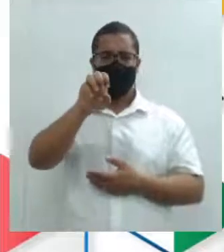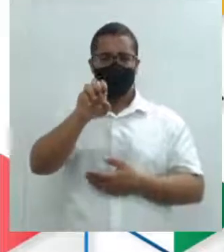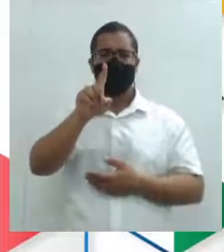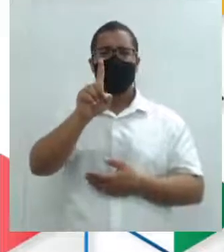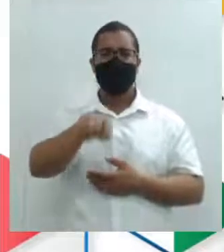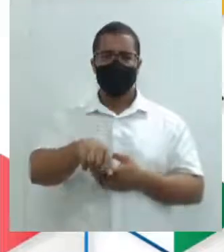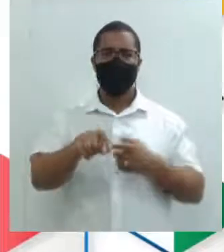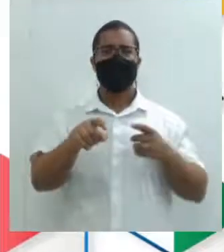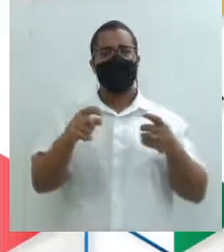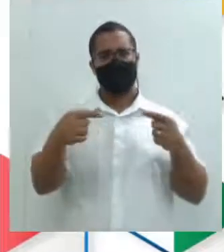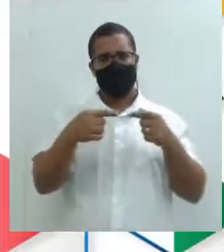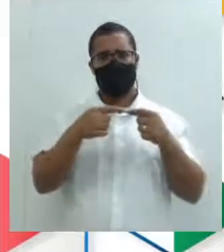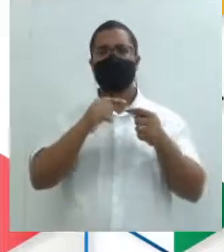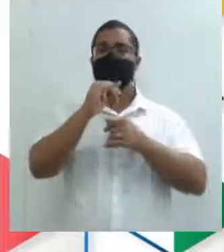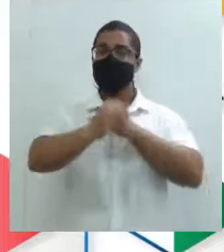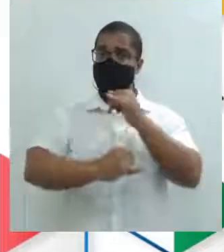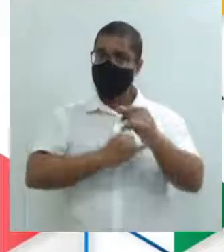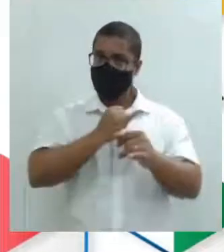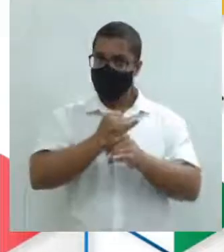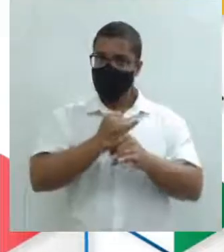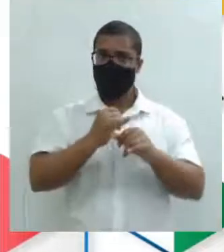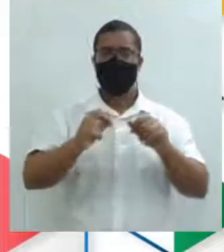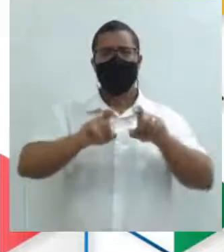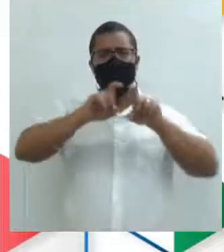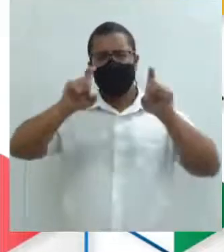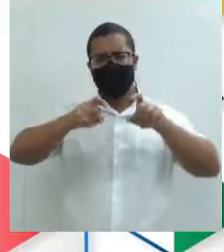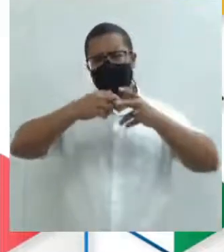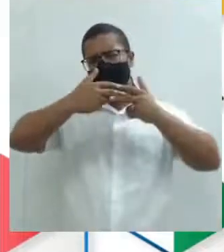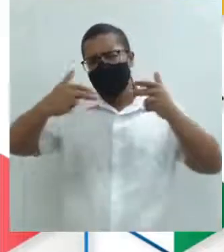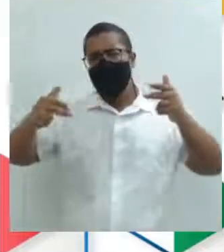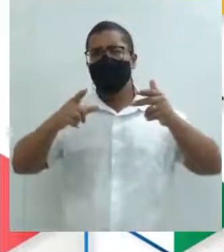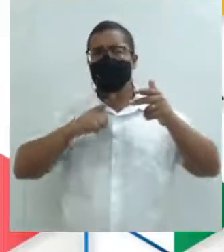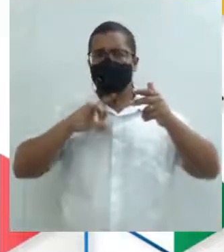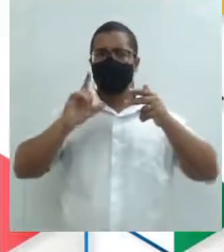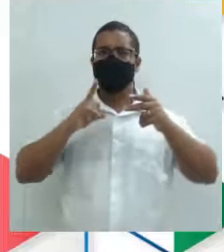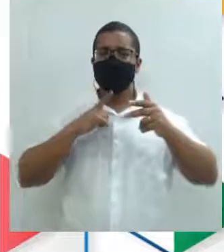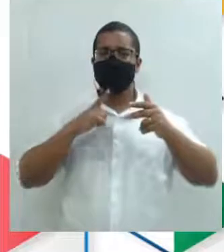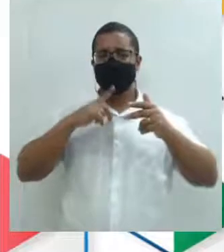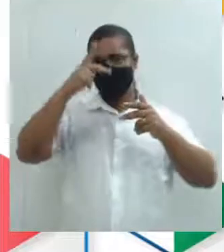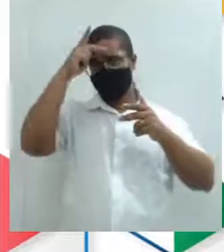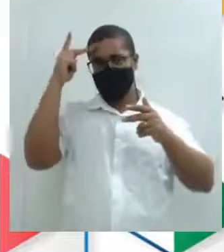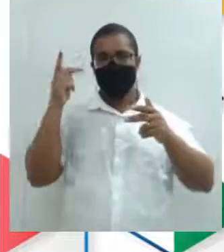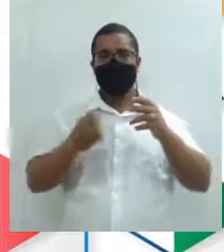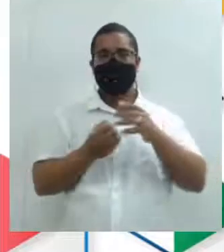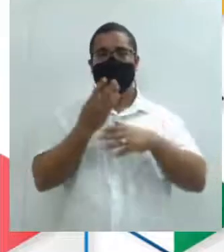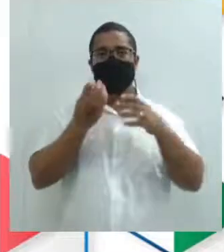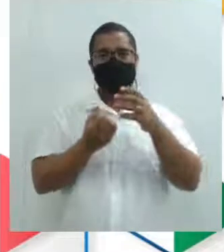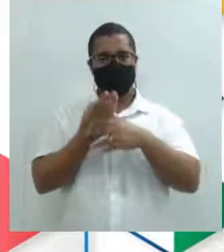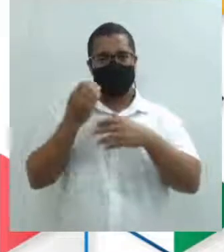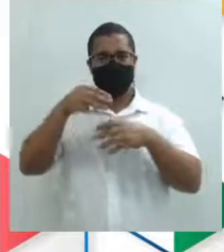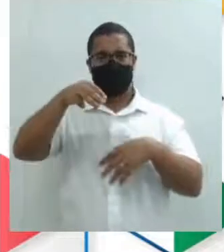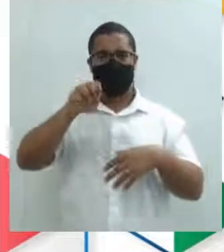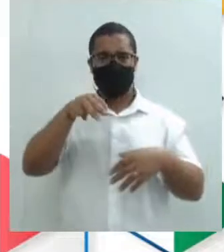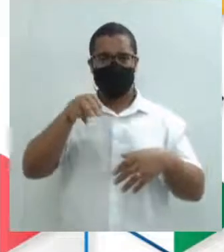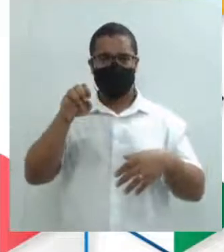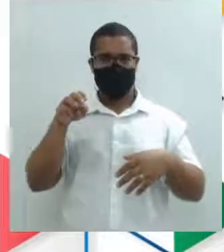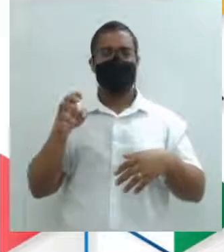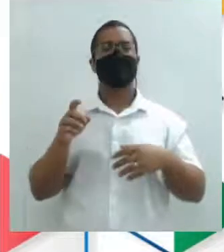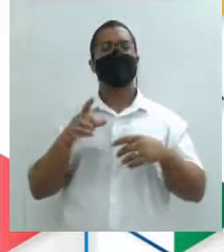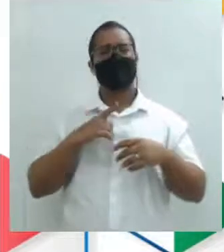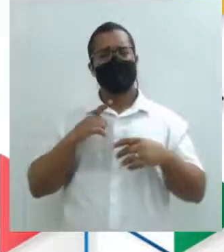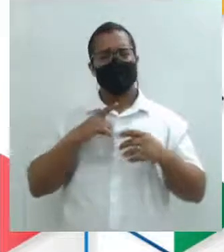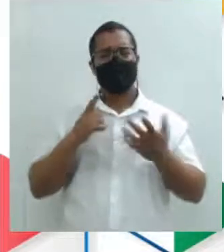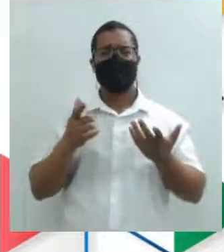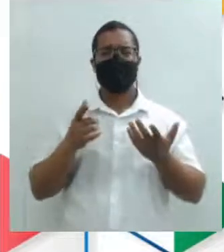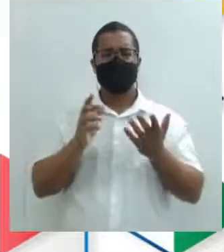esfera digital que está super em alta, já tem um tempo que as pessoas produzem memes, e os memes eles